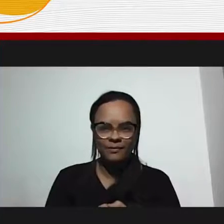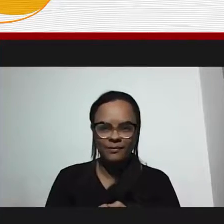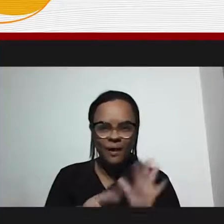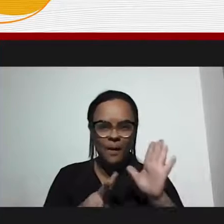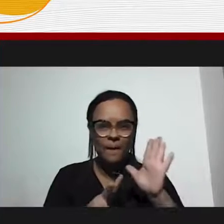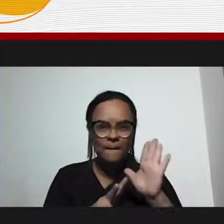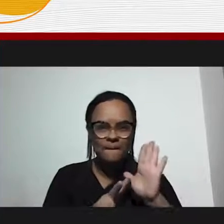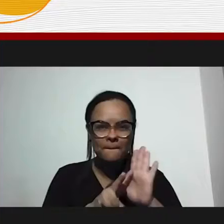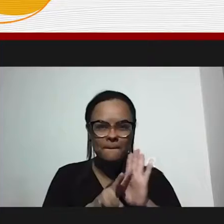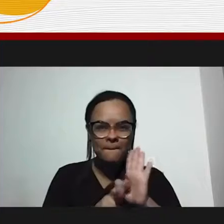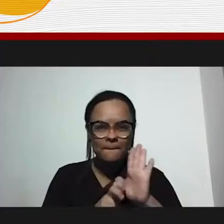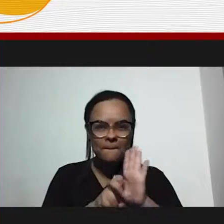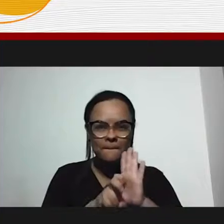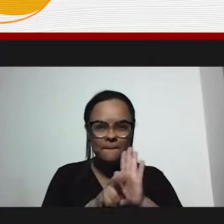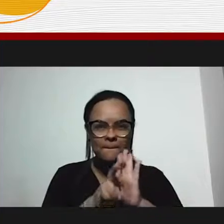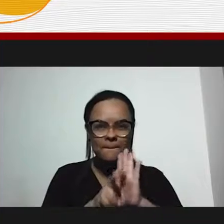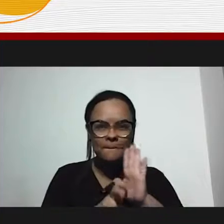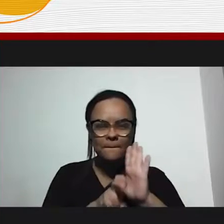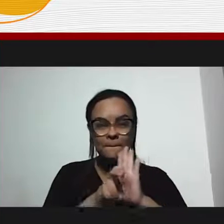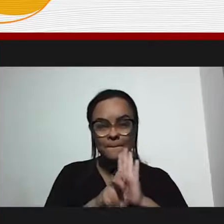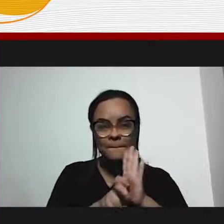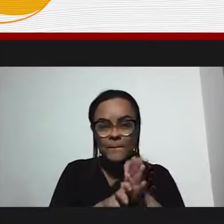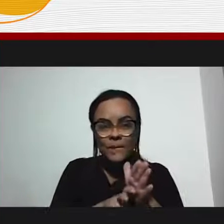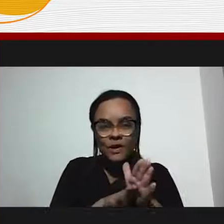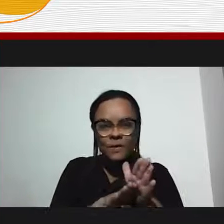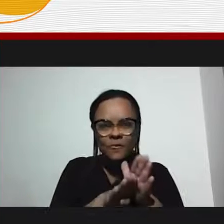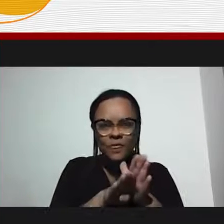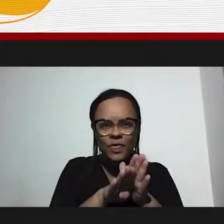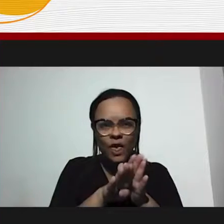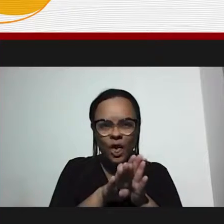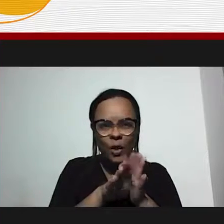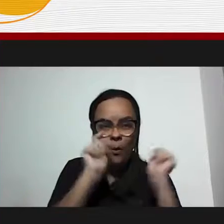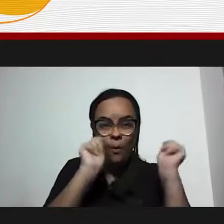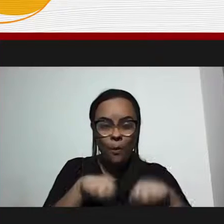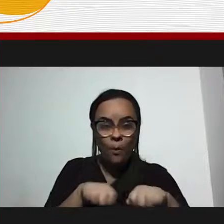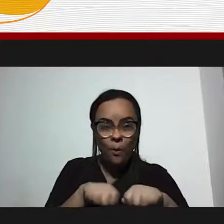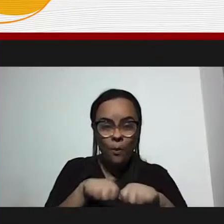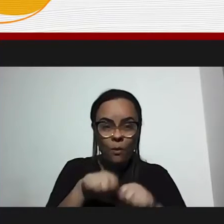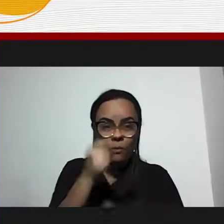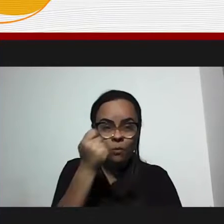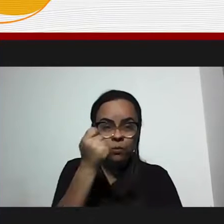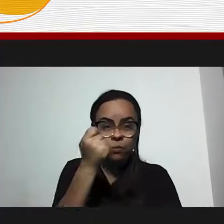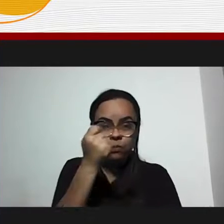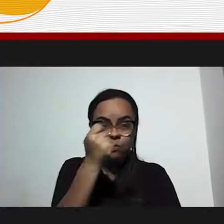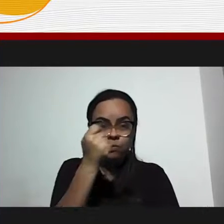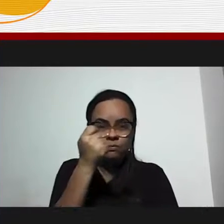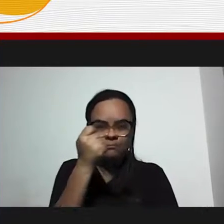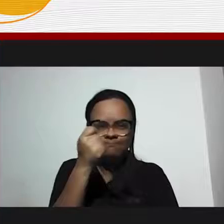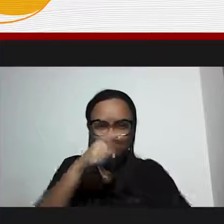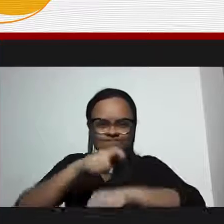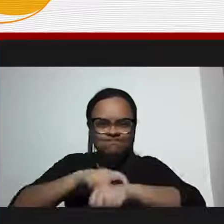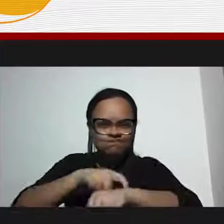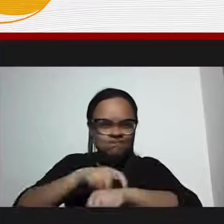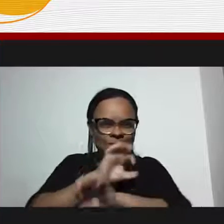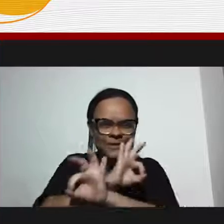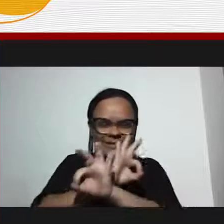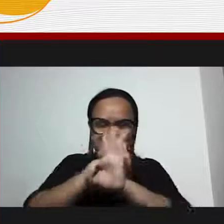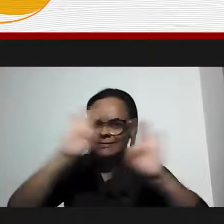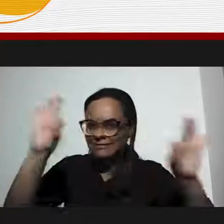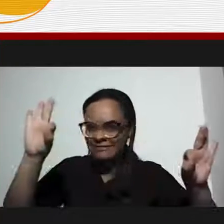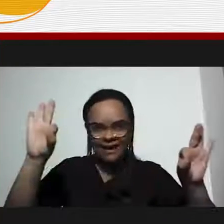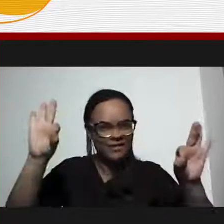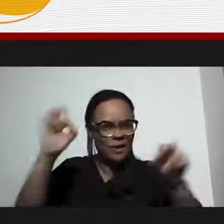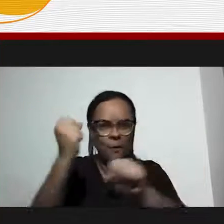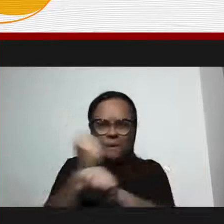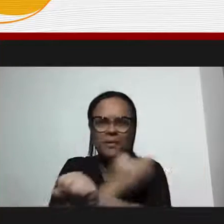subindo a rampa para poder acender a pira dos jogos. Para mim, foi um momento incrível,